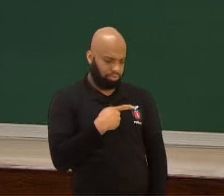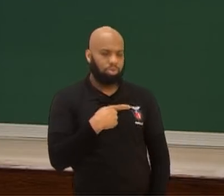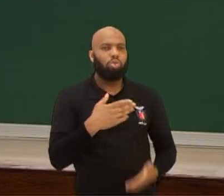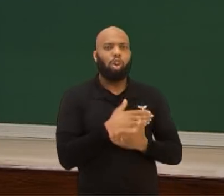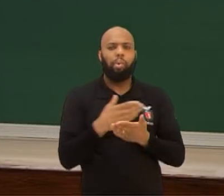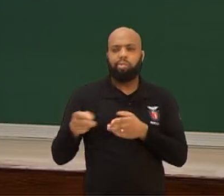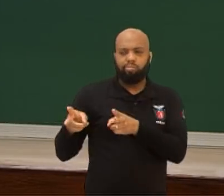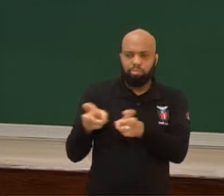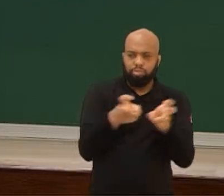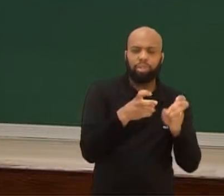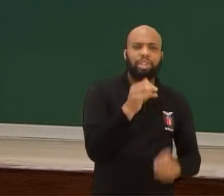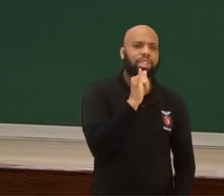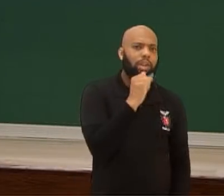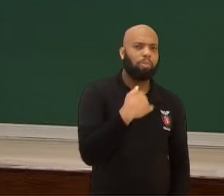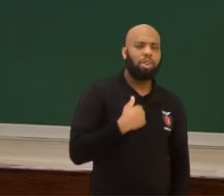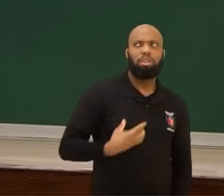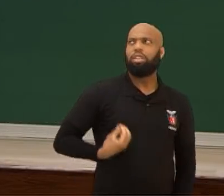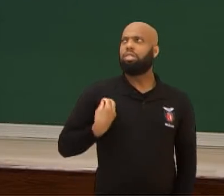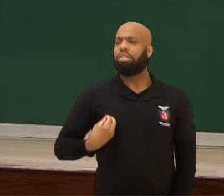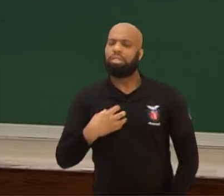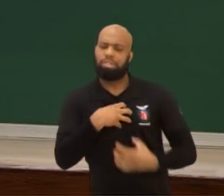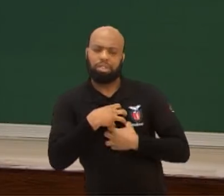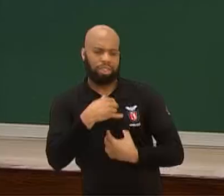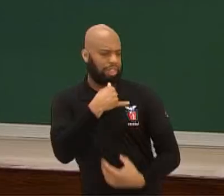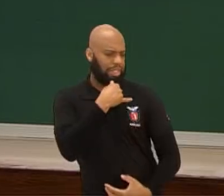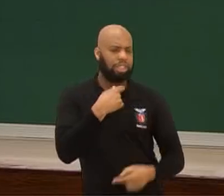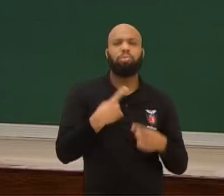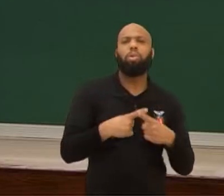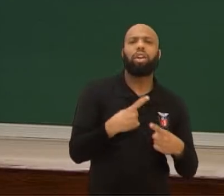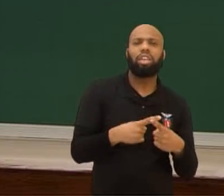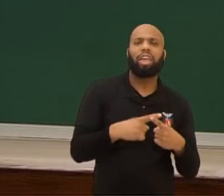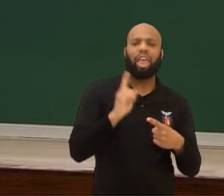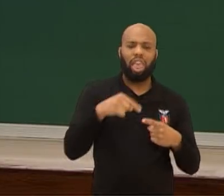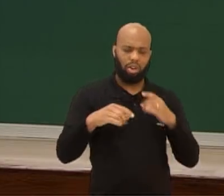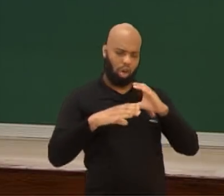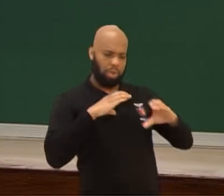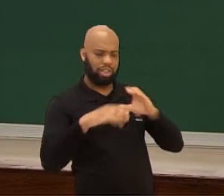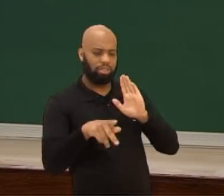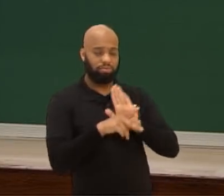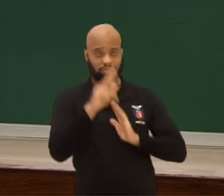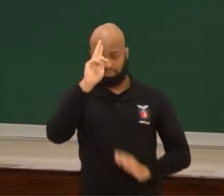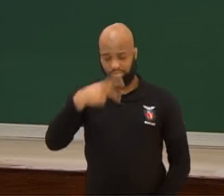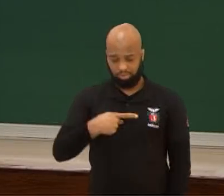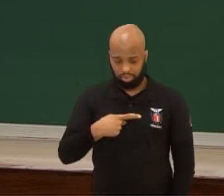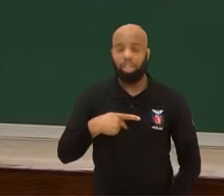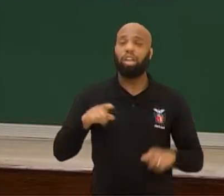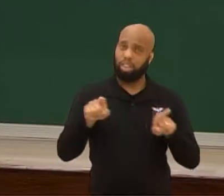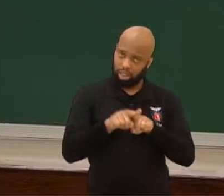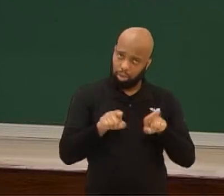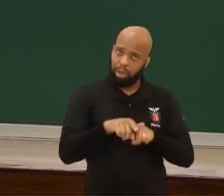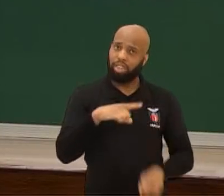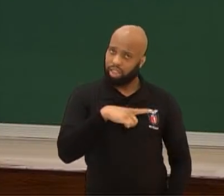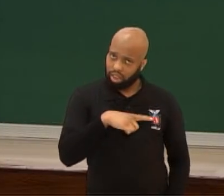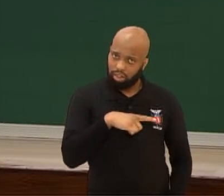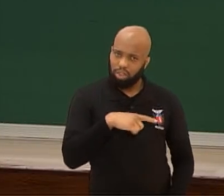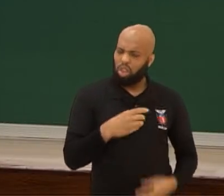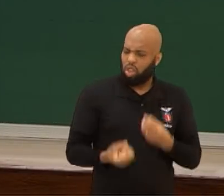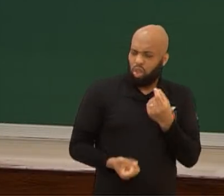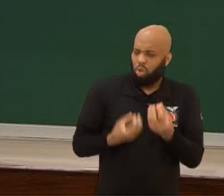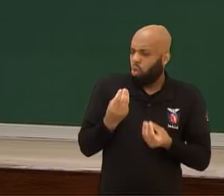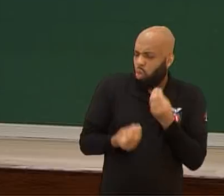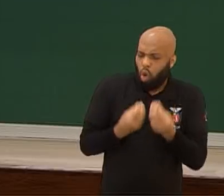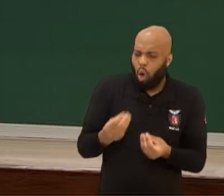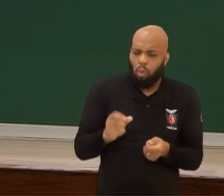começa a perceber, por exemplo, eu estou me sentindo triste, por que que isso está acontecendo? E aí a gente começa a pensar como pode fazer para se sentir